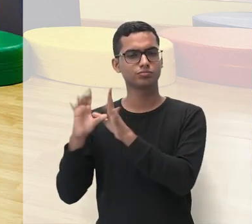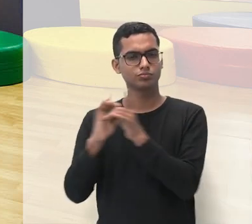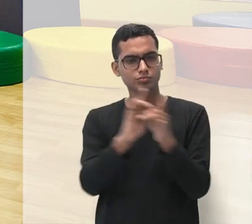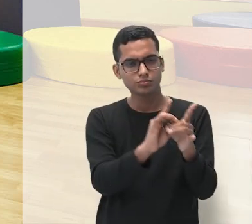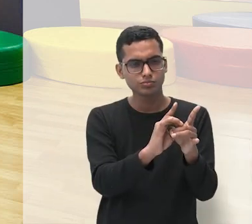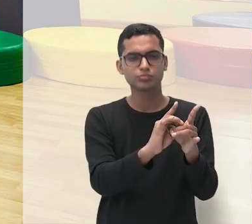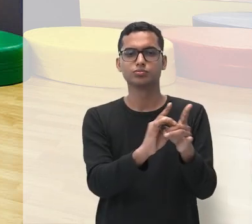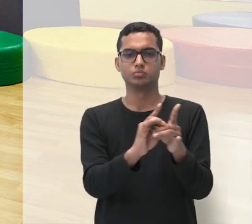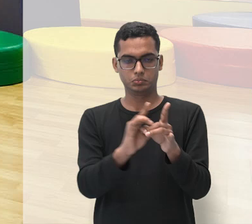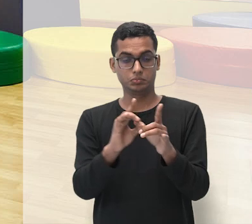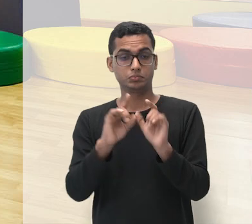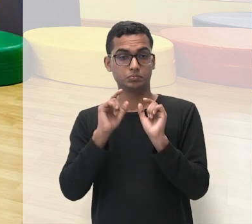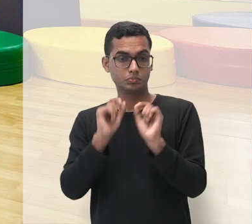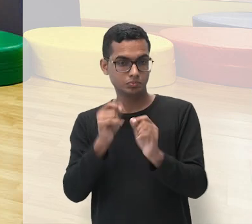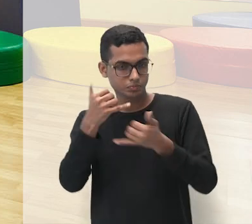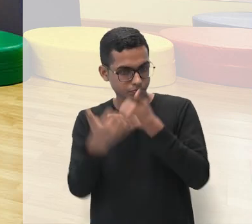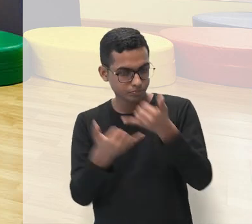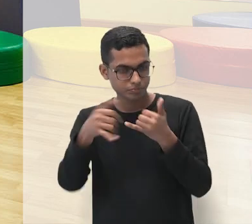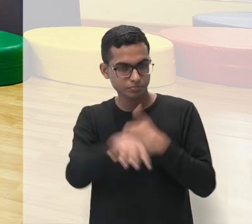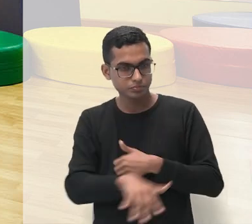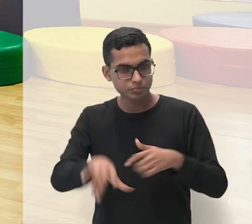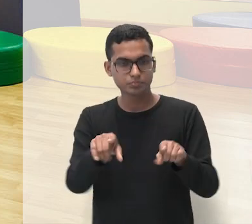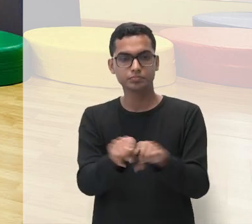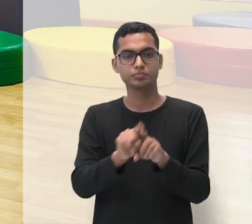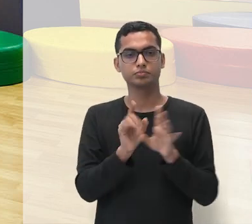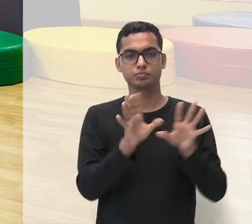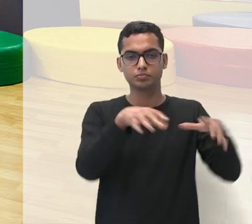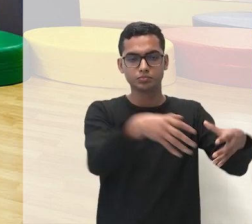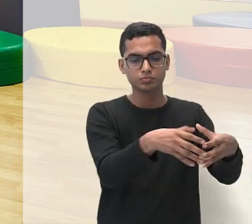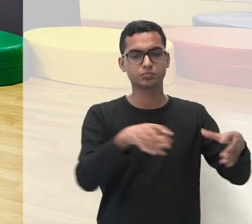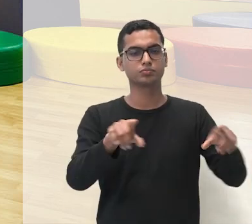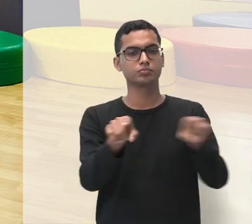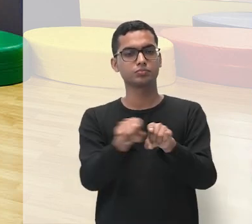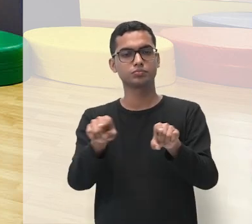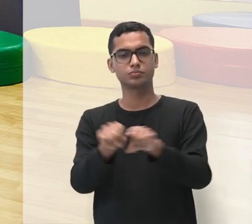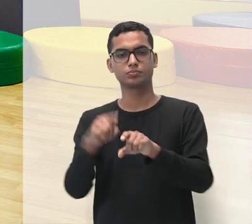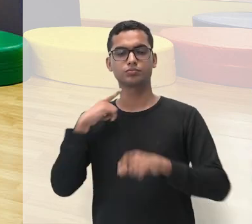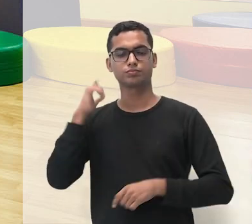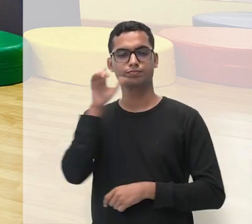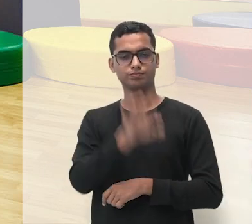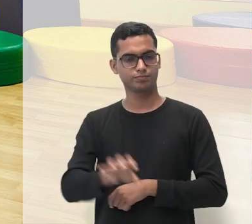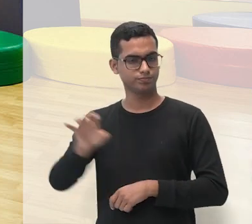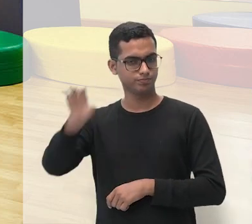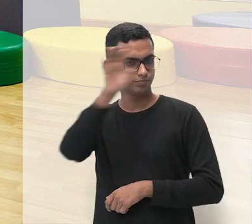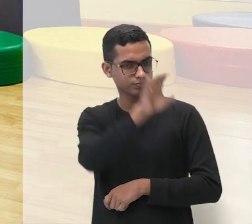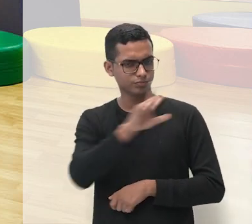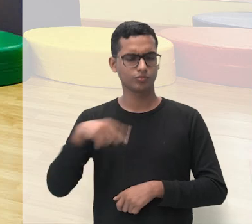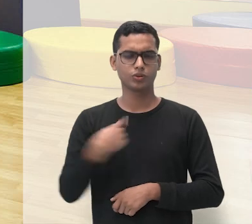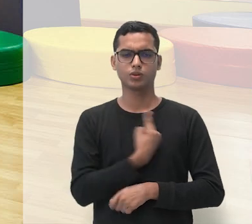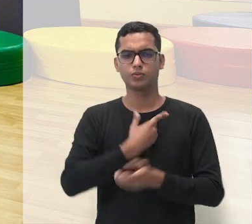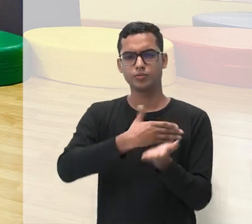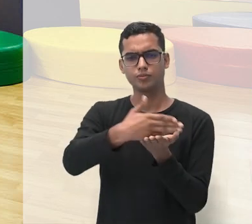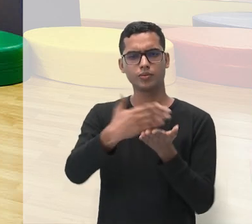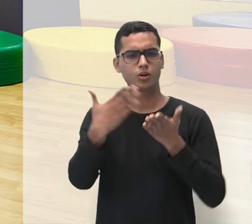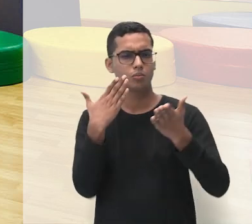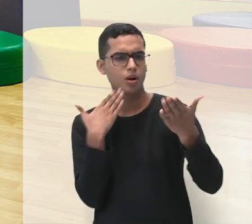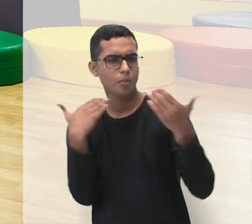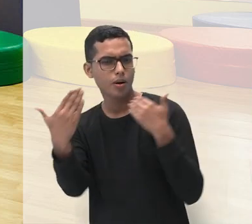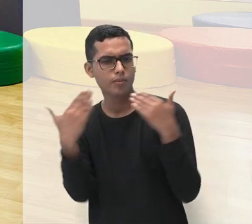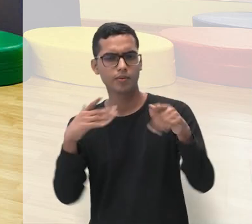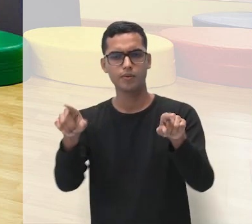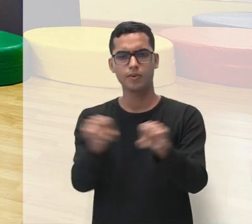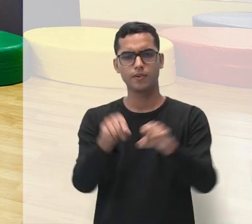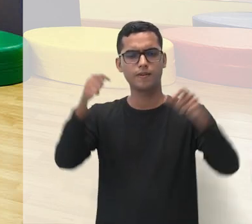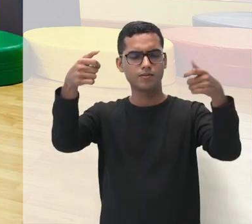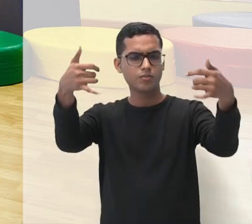contexto comunitário e regional. Então, para a gente começar esse papo, né, falando sobre